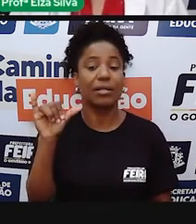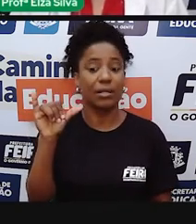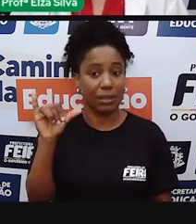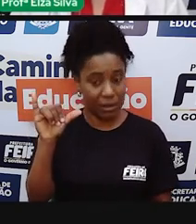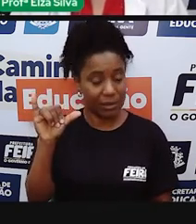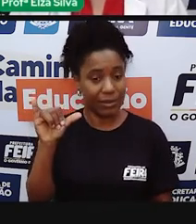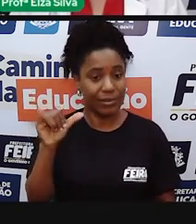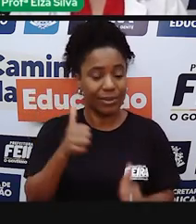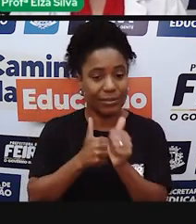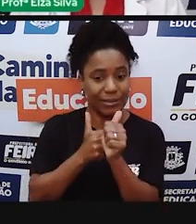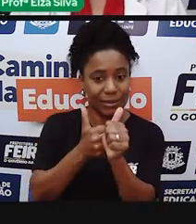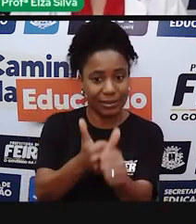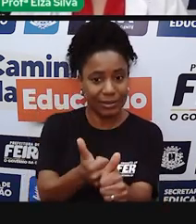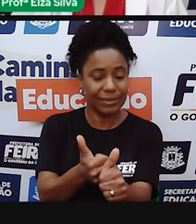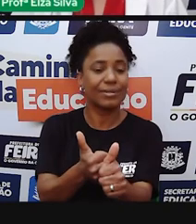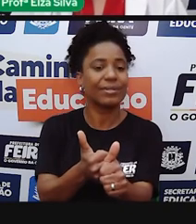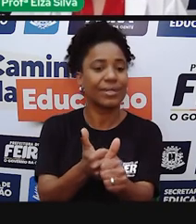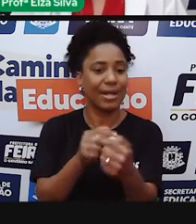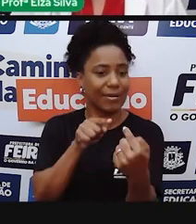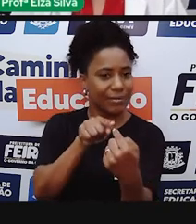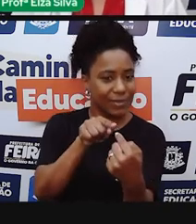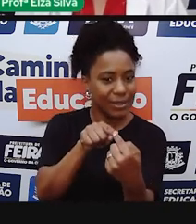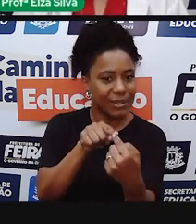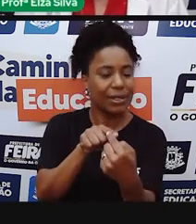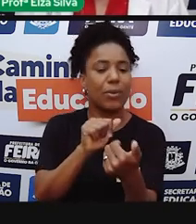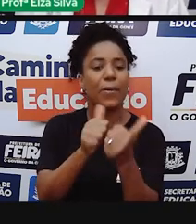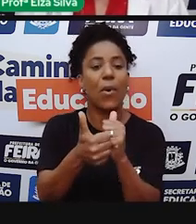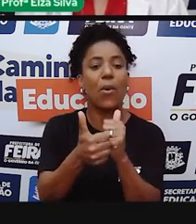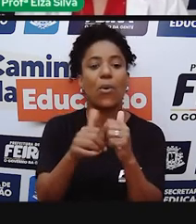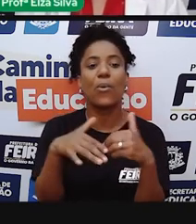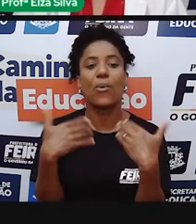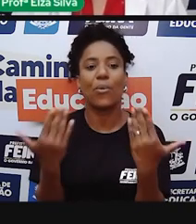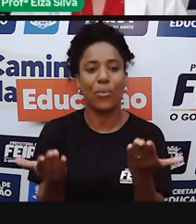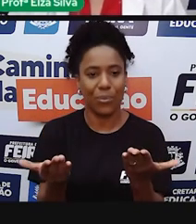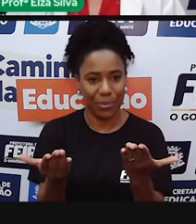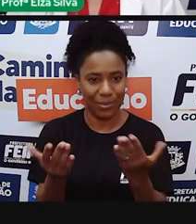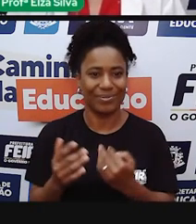dizermos sobre qual esporte praticamos.